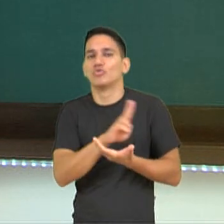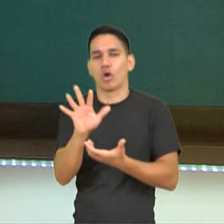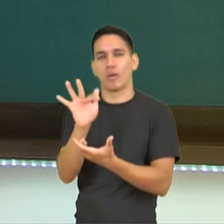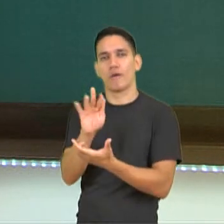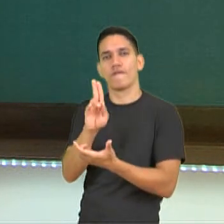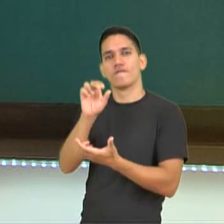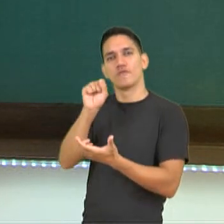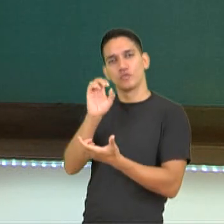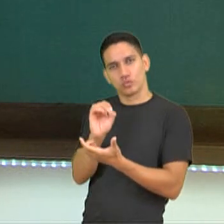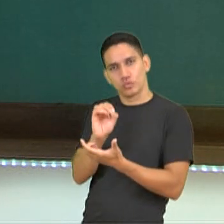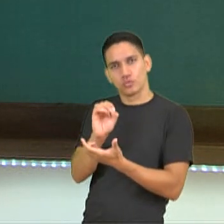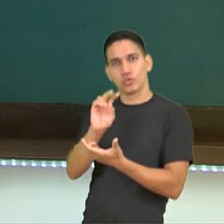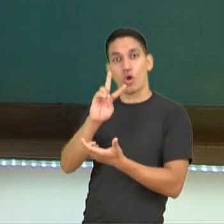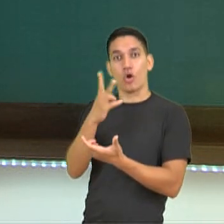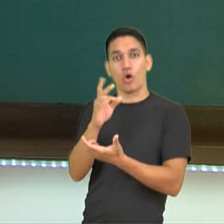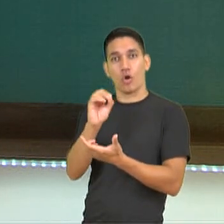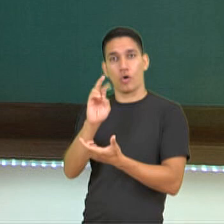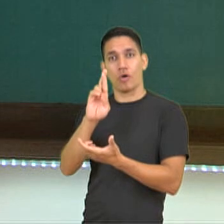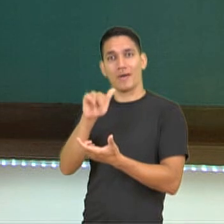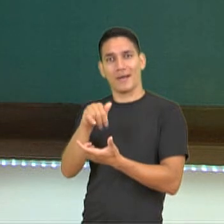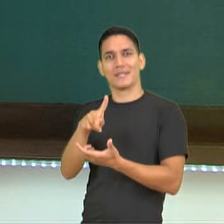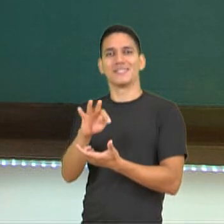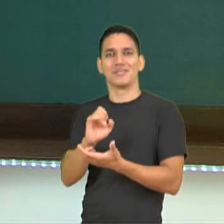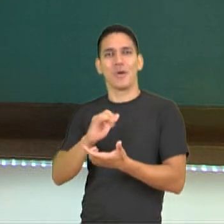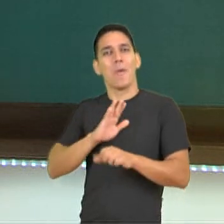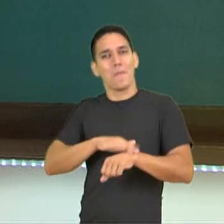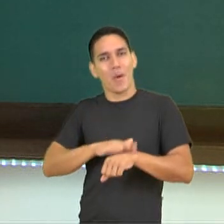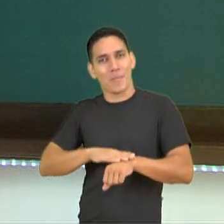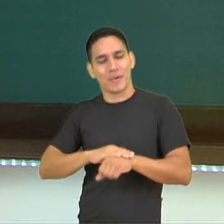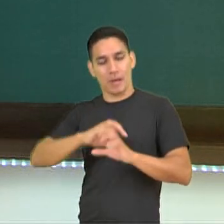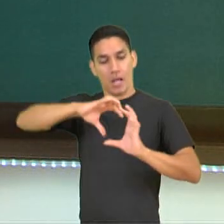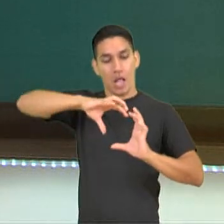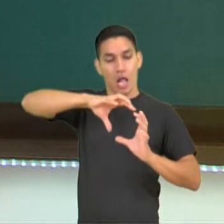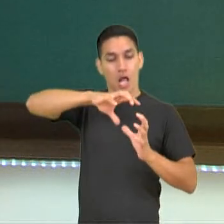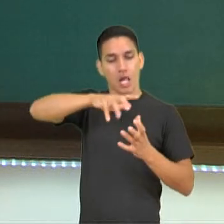horário. Conforme a Terra vai girando, as horas